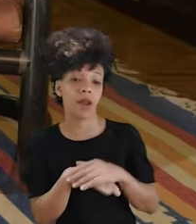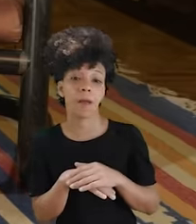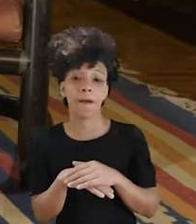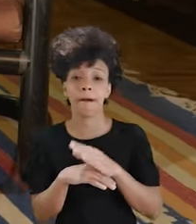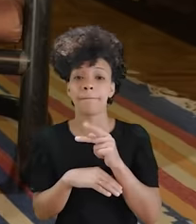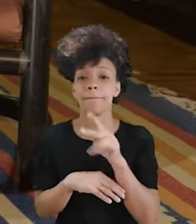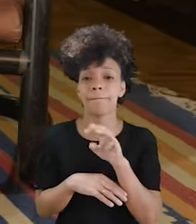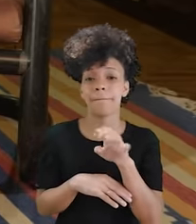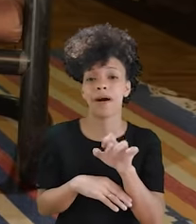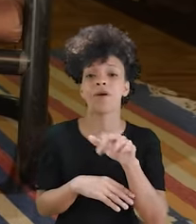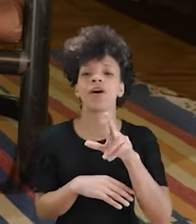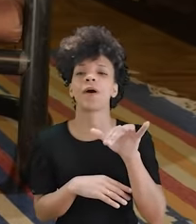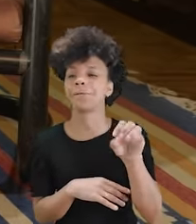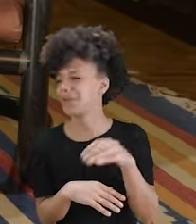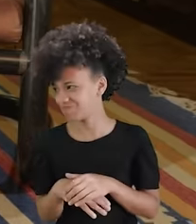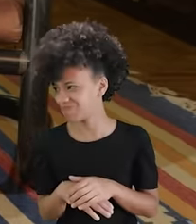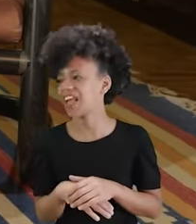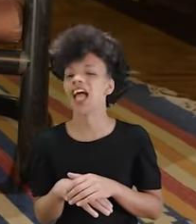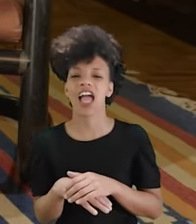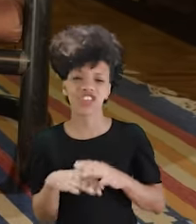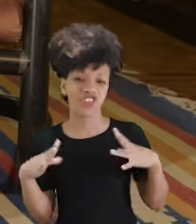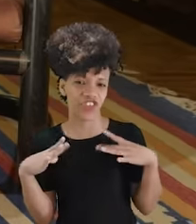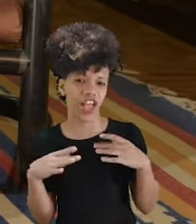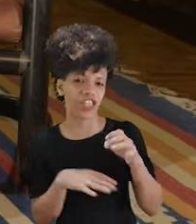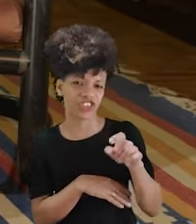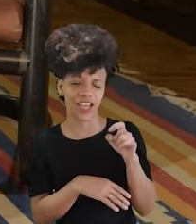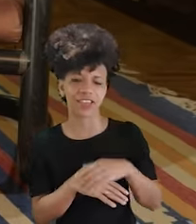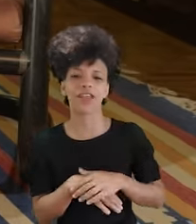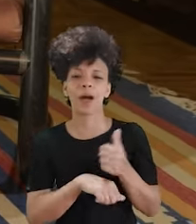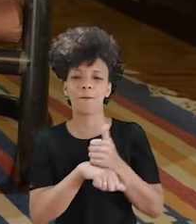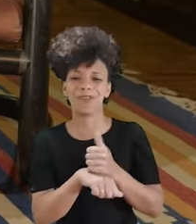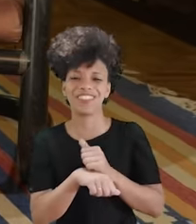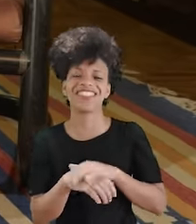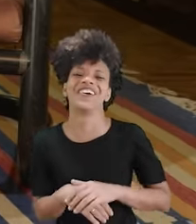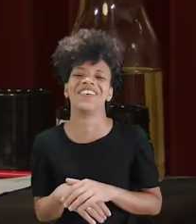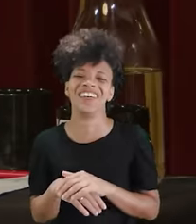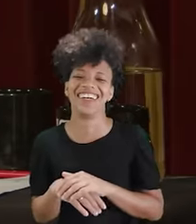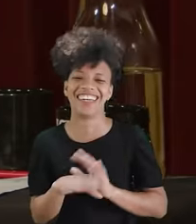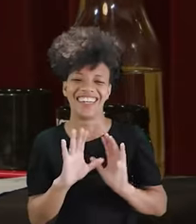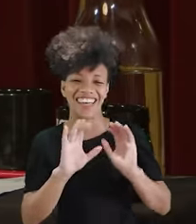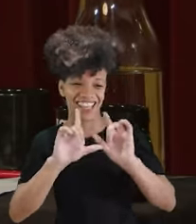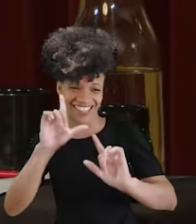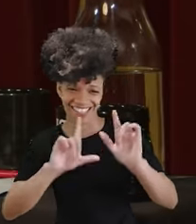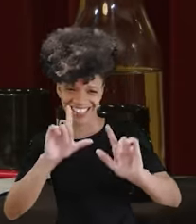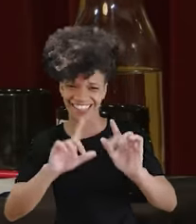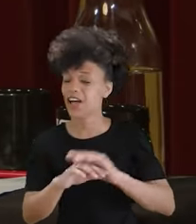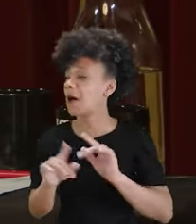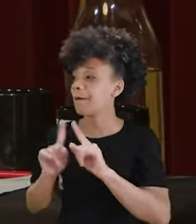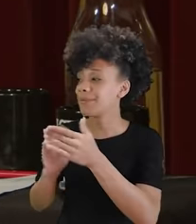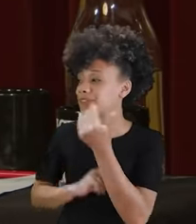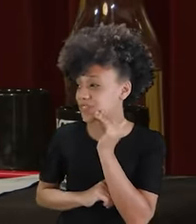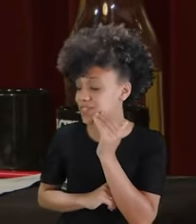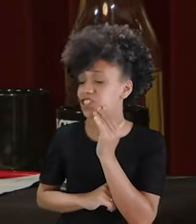fazer um Power couple agora você profissão realiter entendi o que você quis dizer